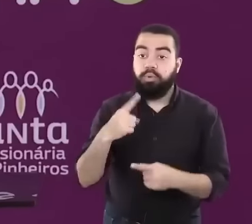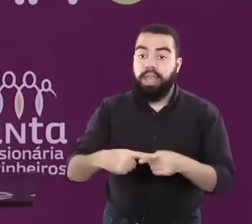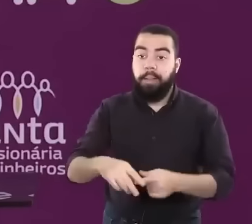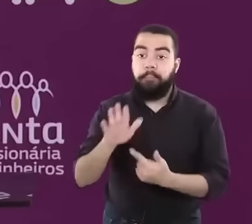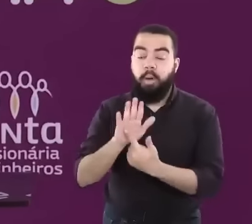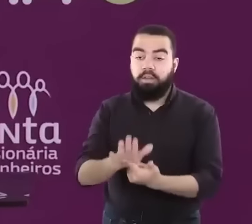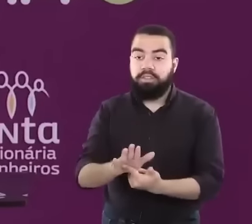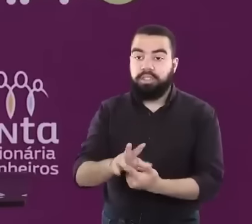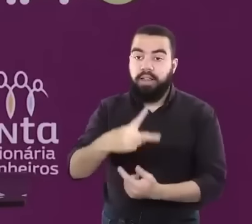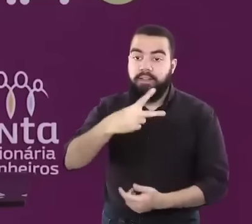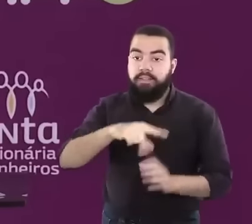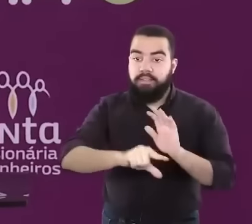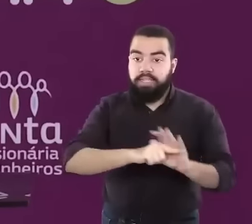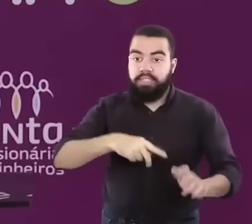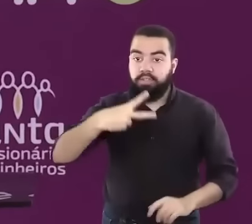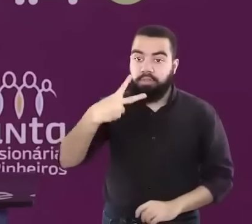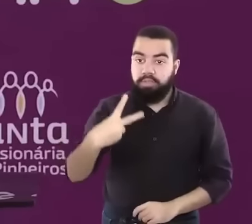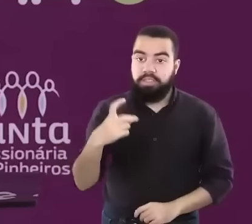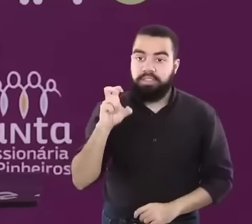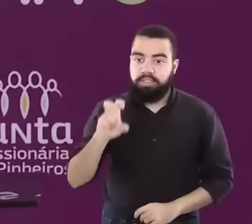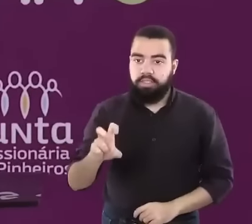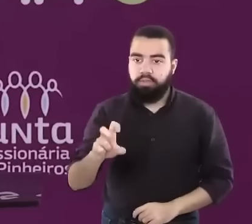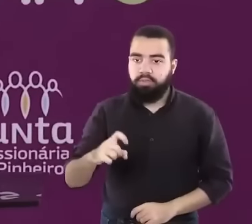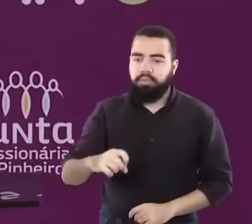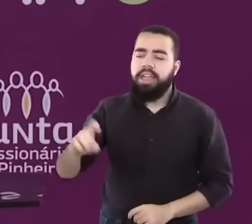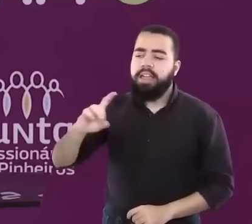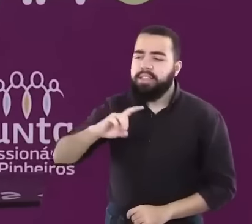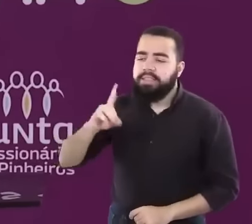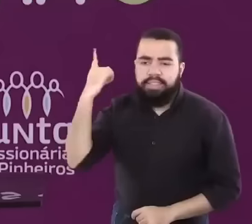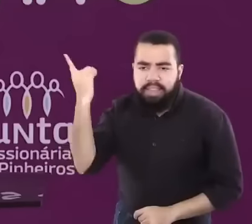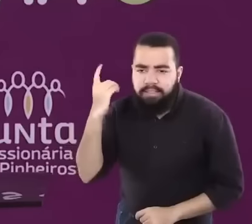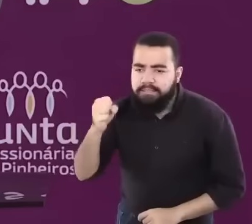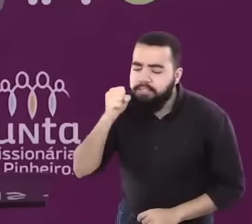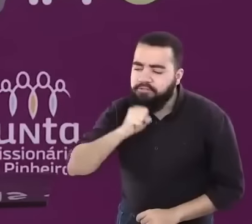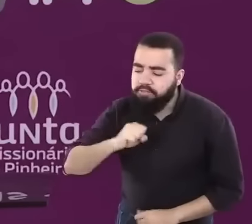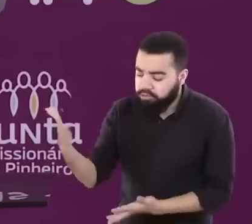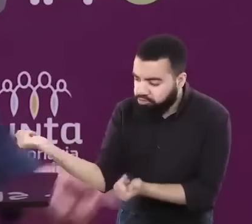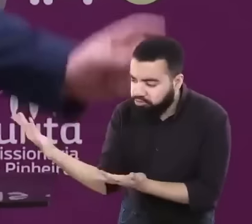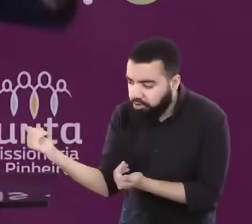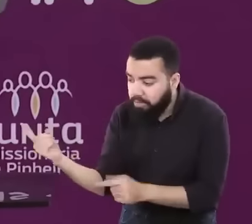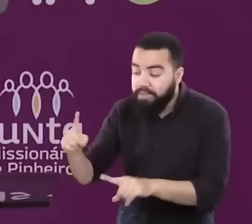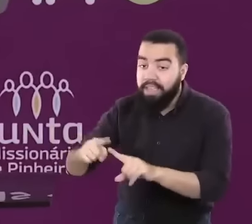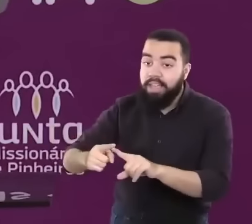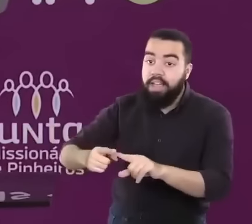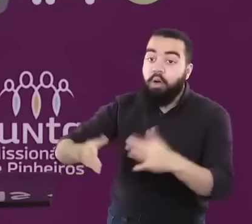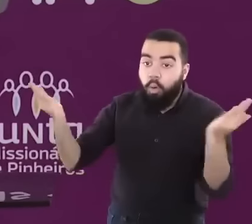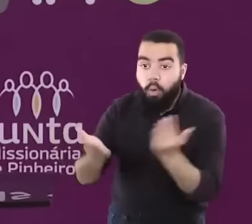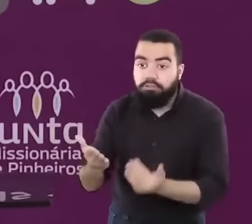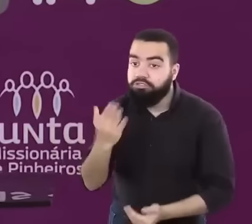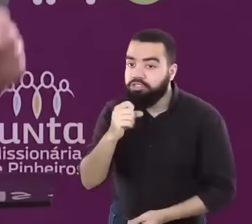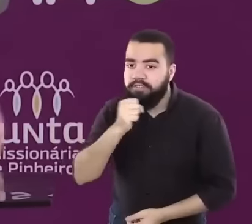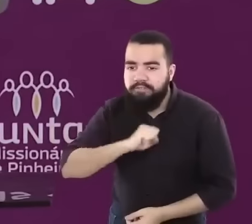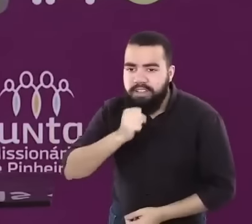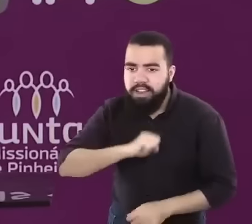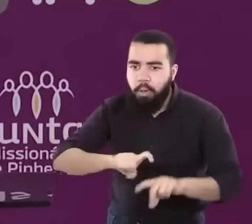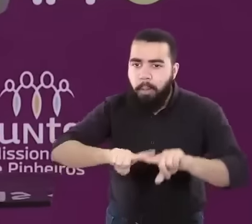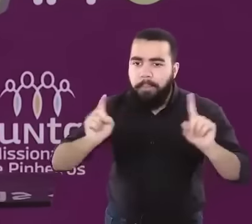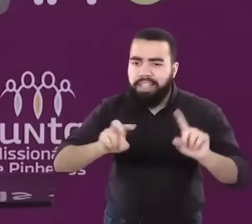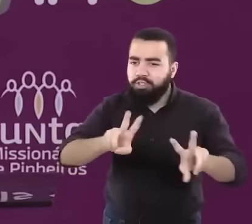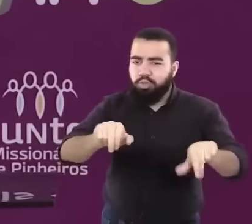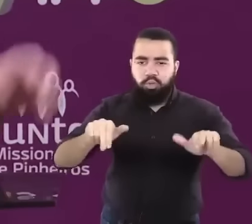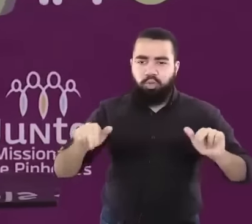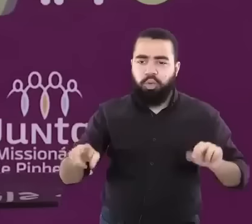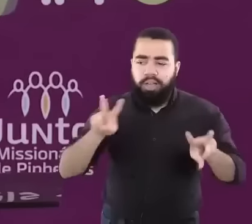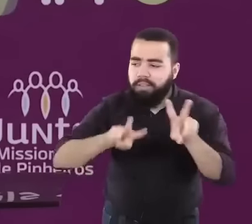sou velho porém jamais vi o justo desamparado nem a sua descendência o quê a mendigar o